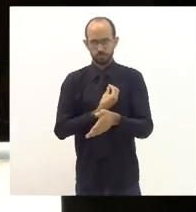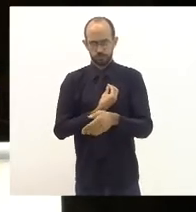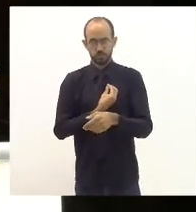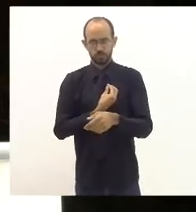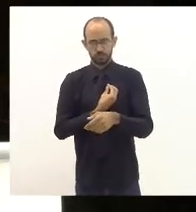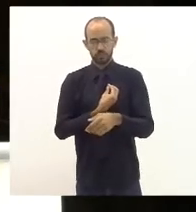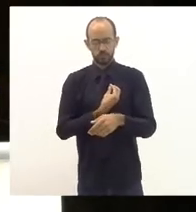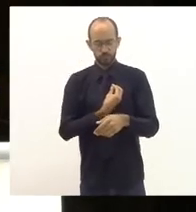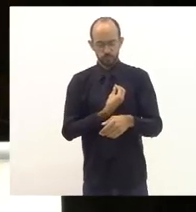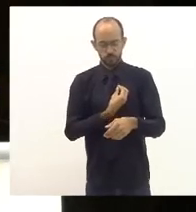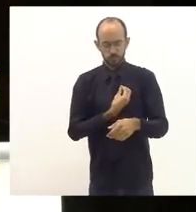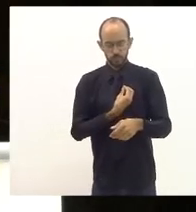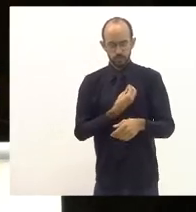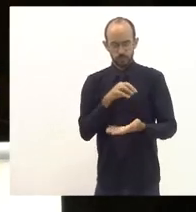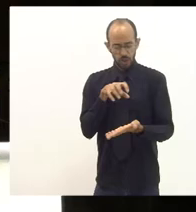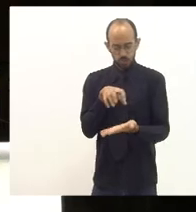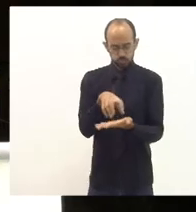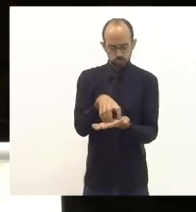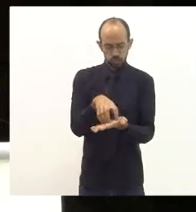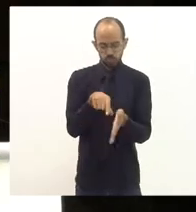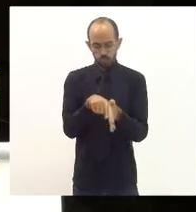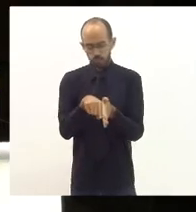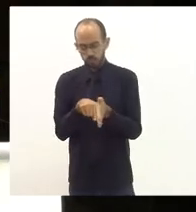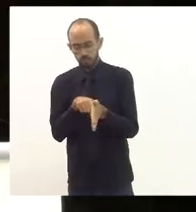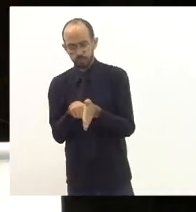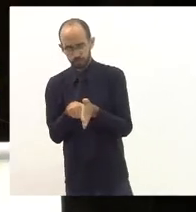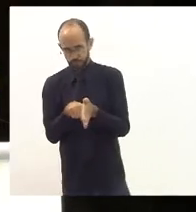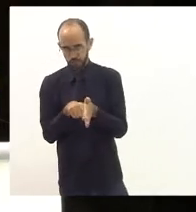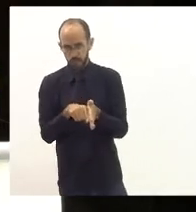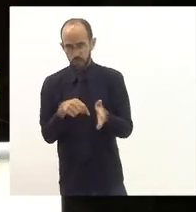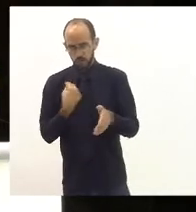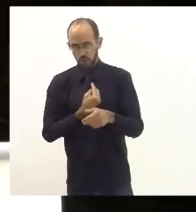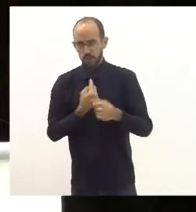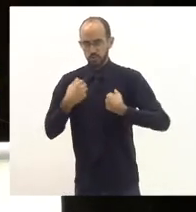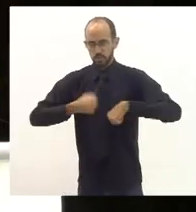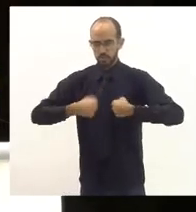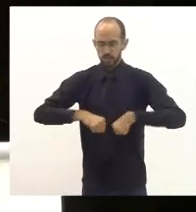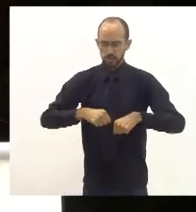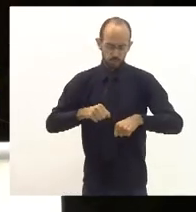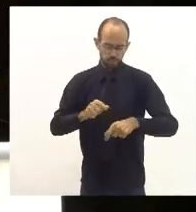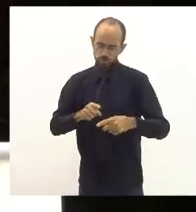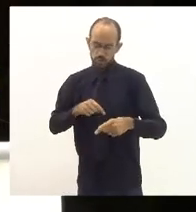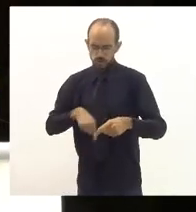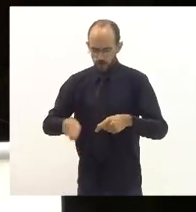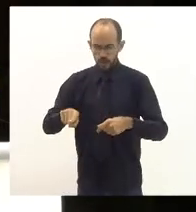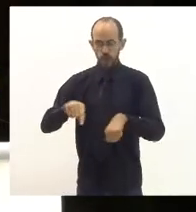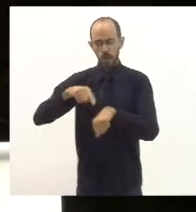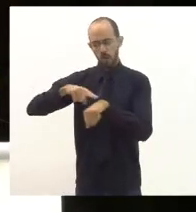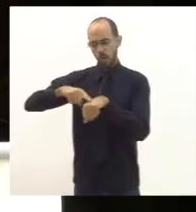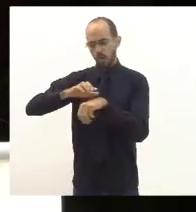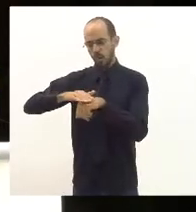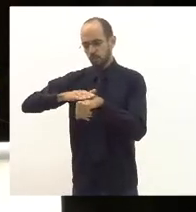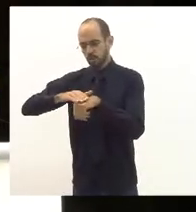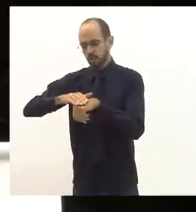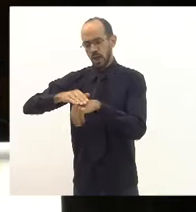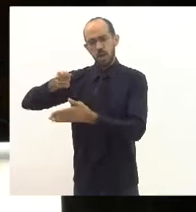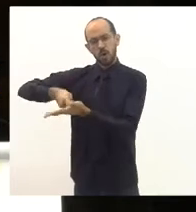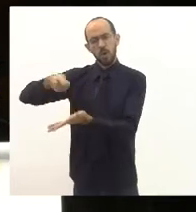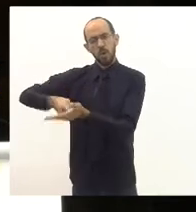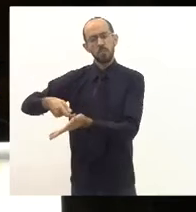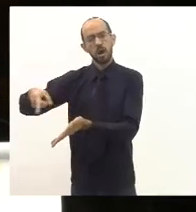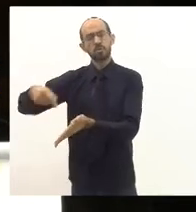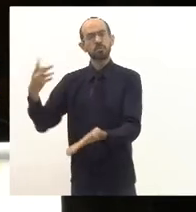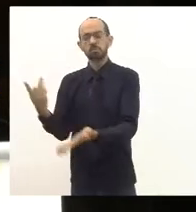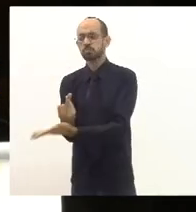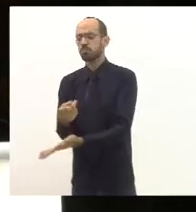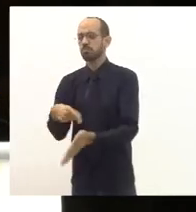transexualizador, que faz parte do núcleo de pesquisa da UERJ, e a gente precisa chegar até essas pessoas e cobrar o que está acontecendo,